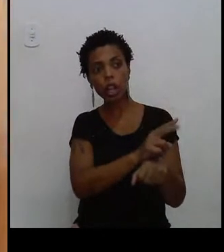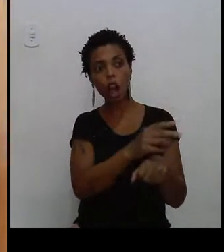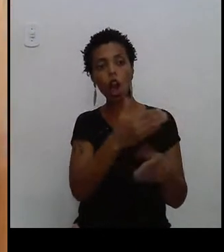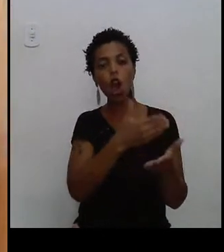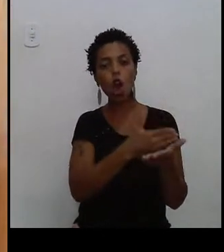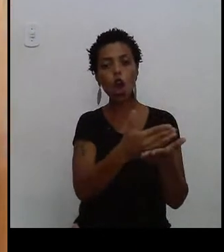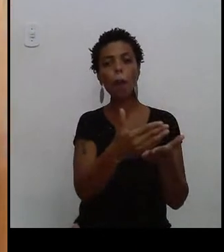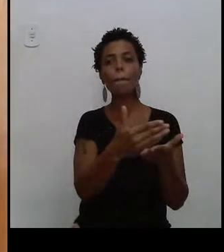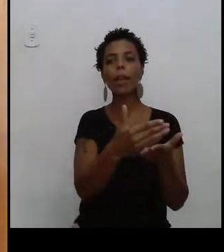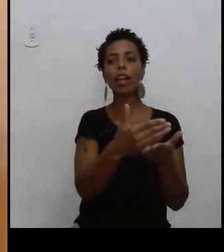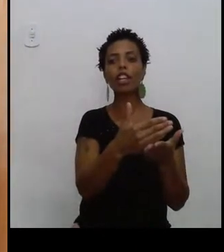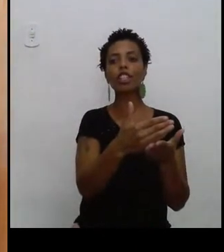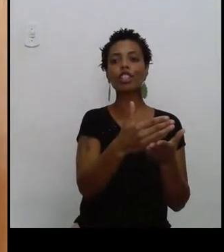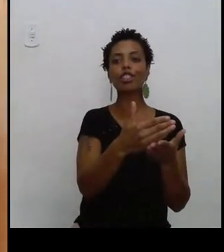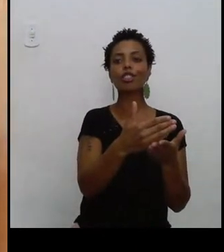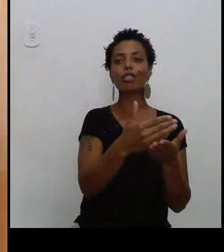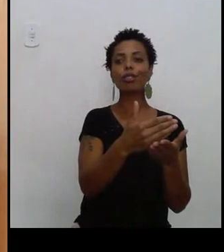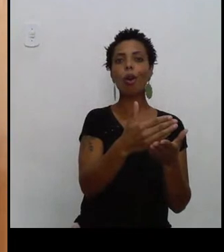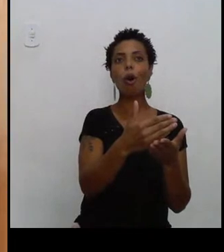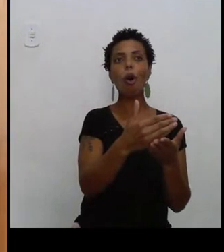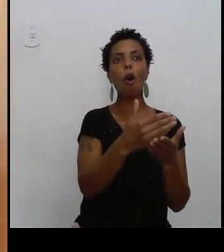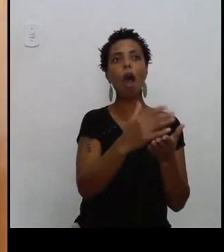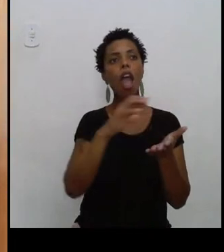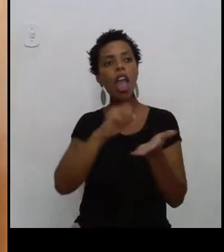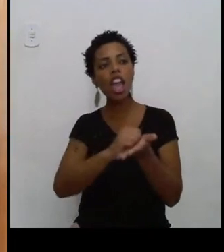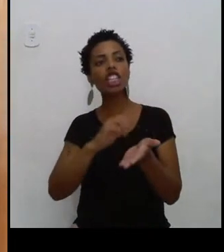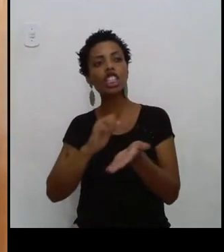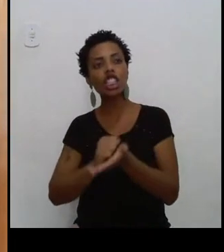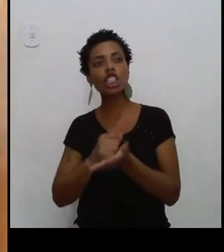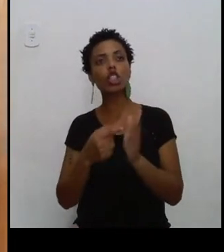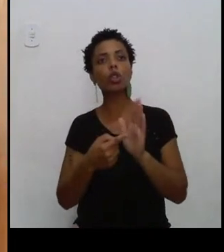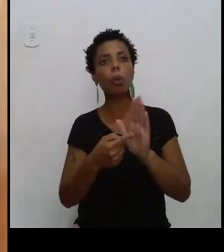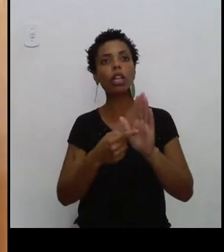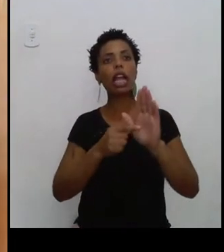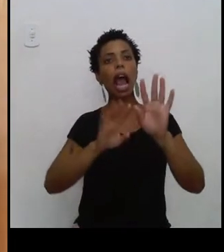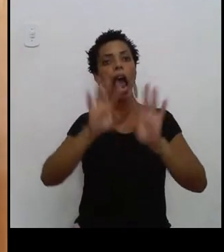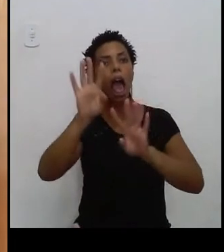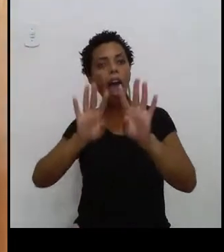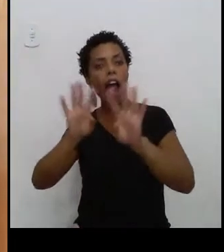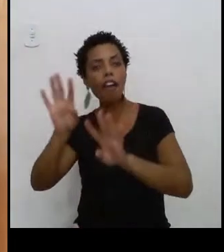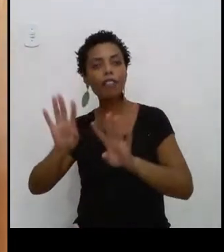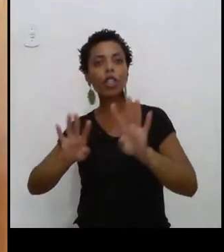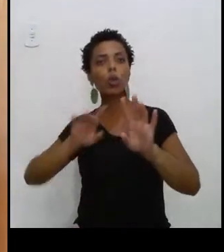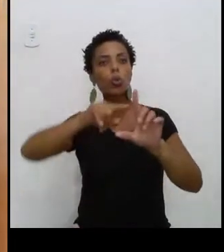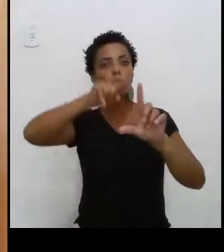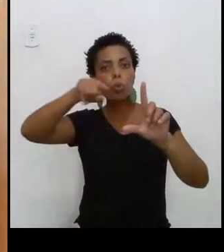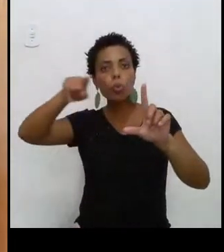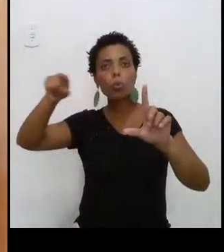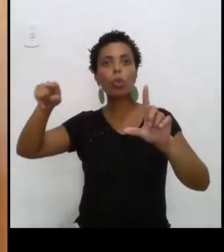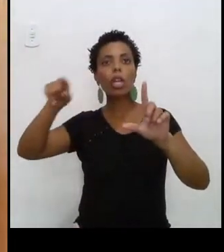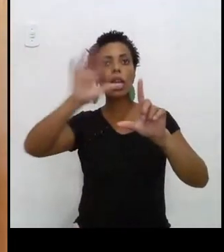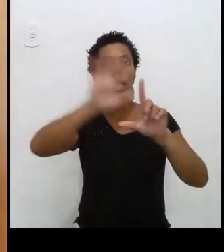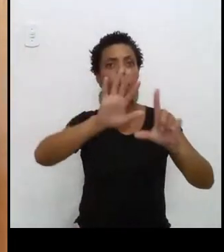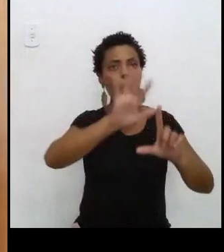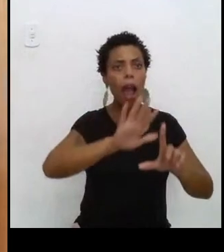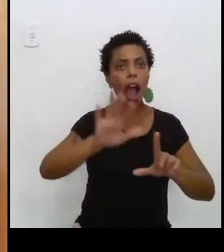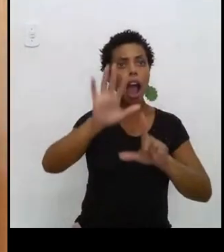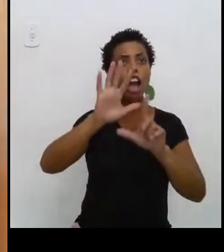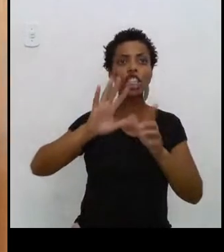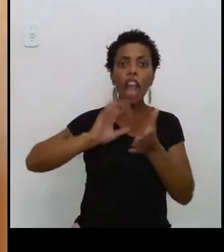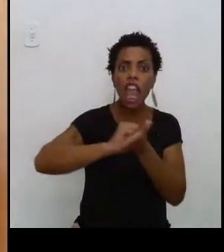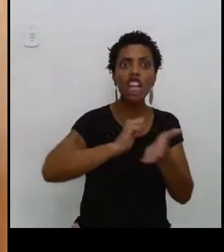o gráfico a seguir na América Latina e a pensar solteiro para diretor de arte e corretamente é